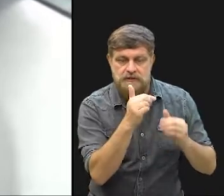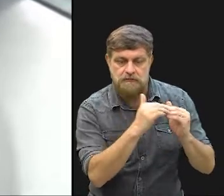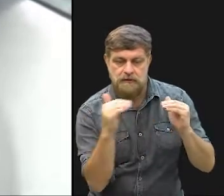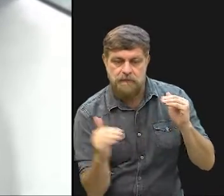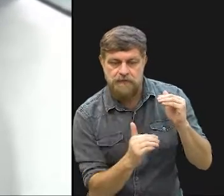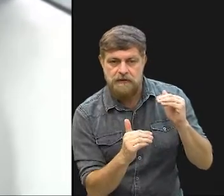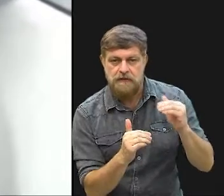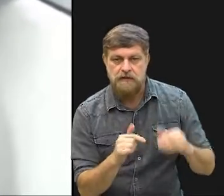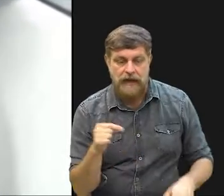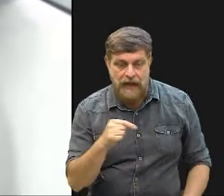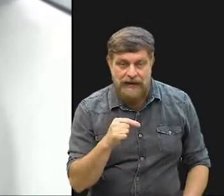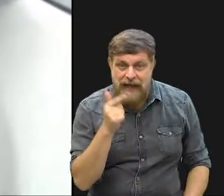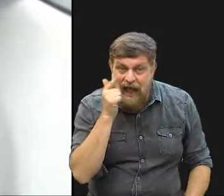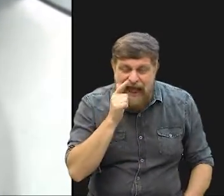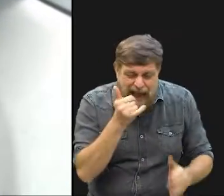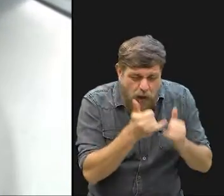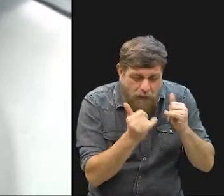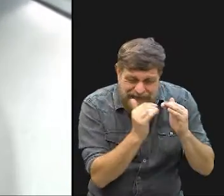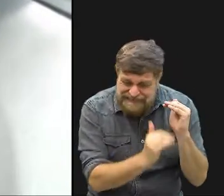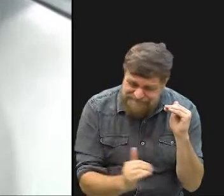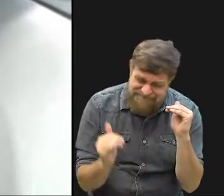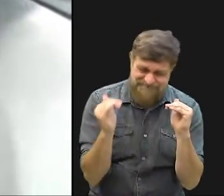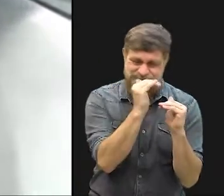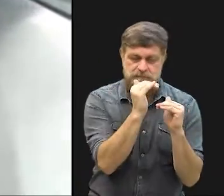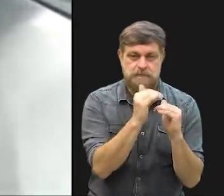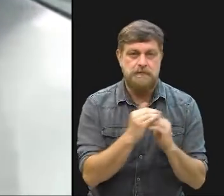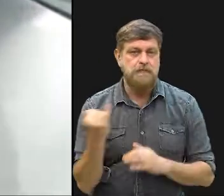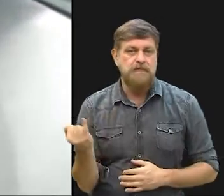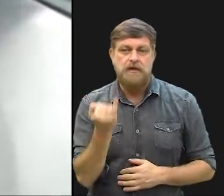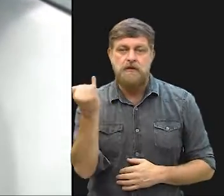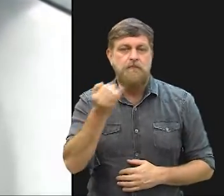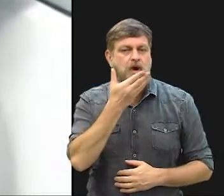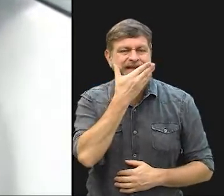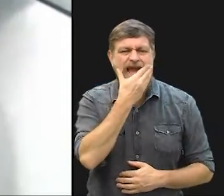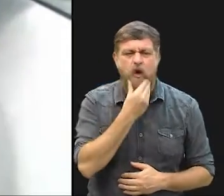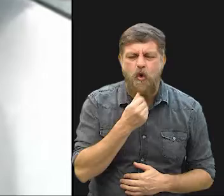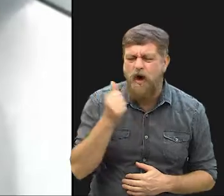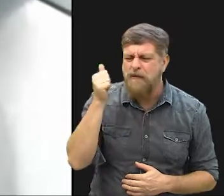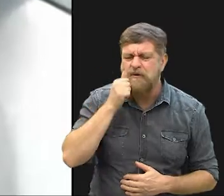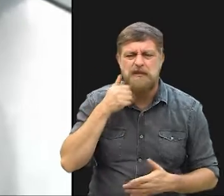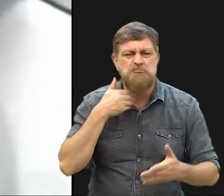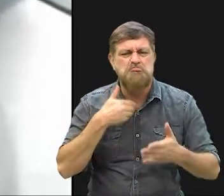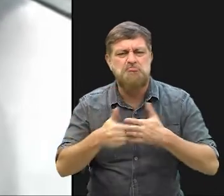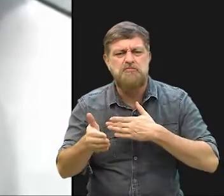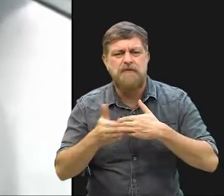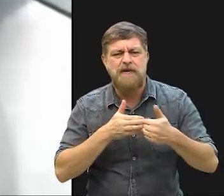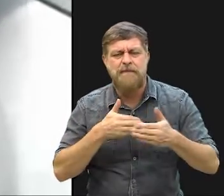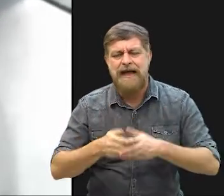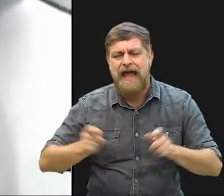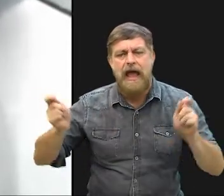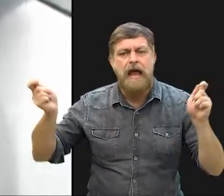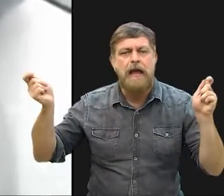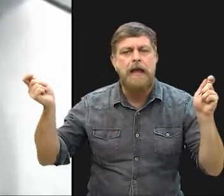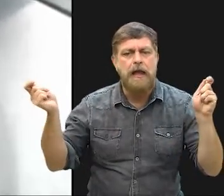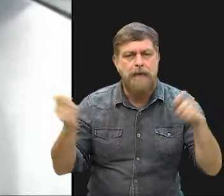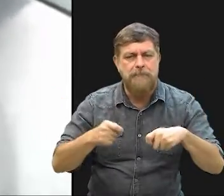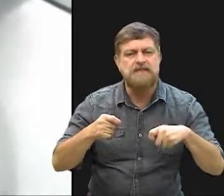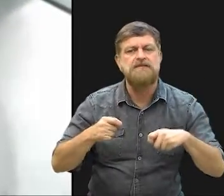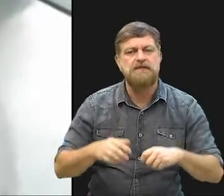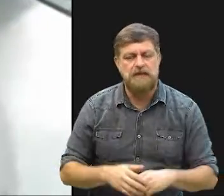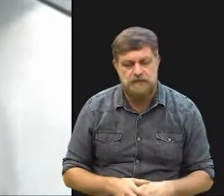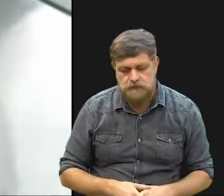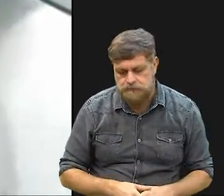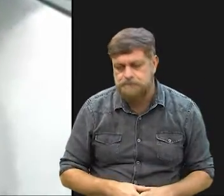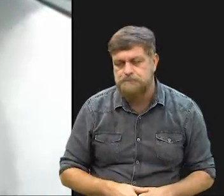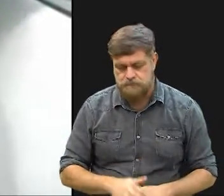quase subiu essa equipe. Então, assim, não importa se é homem ou mulher, o importante é a capacitação, é a capacidade, claro, né,